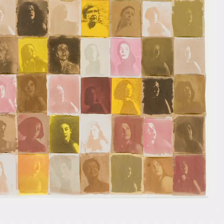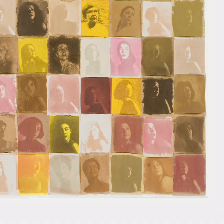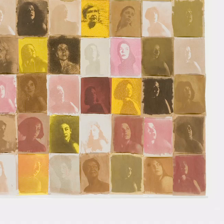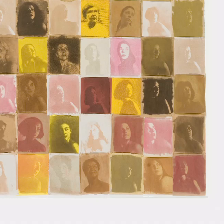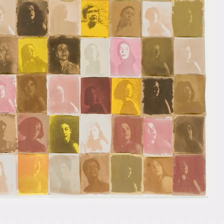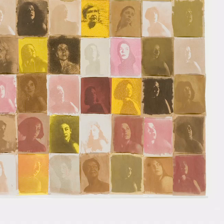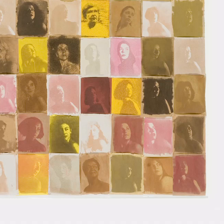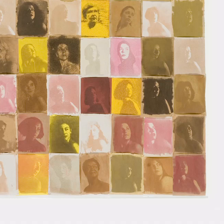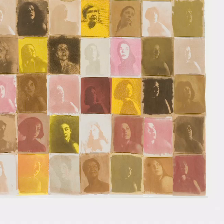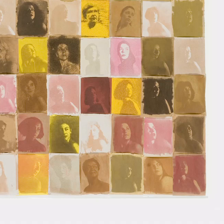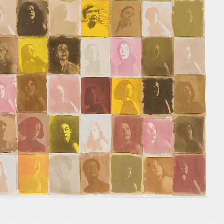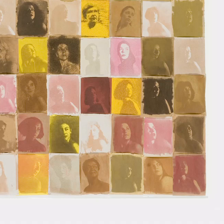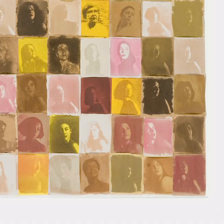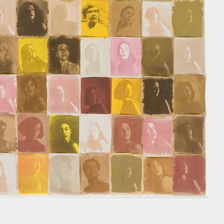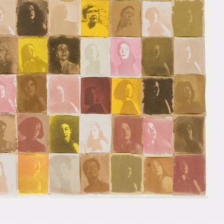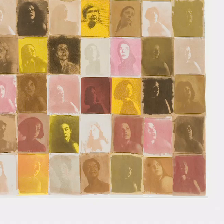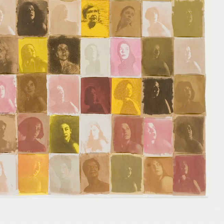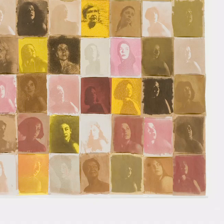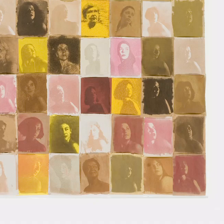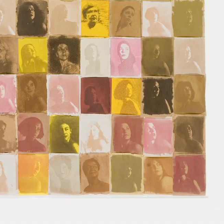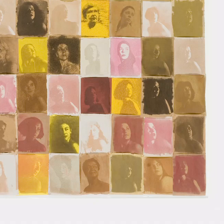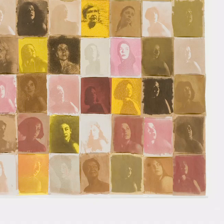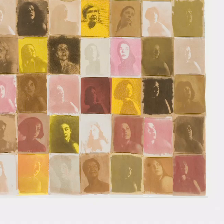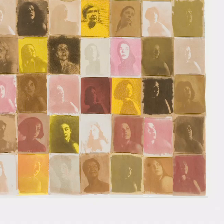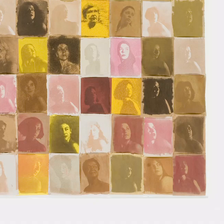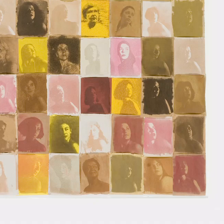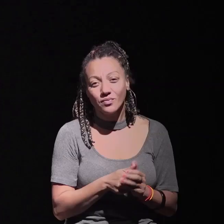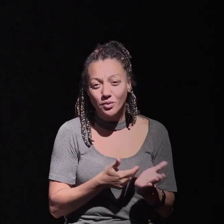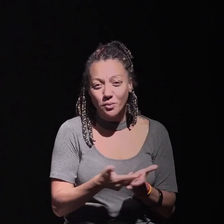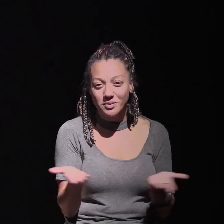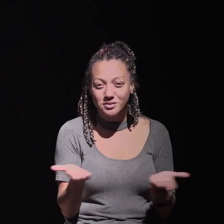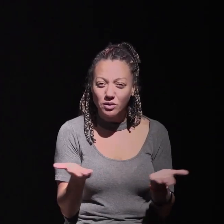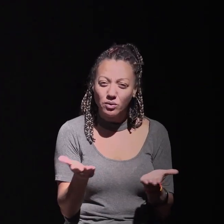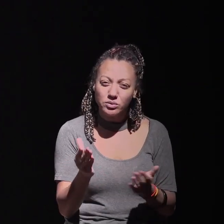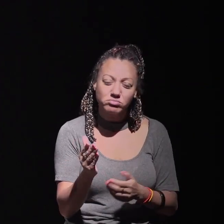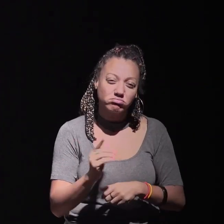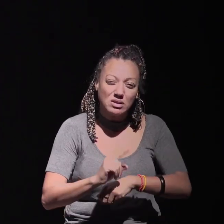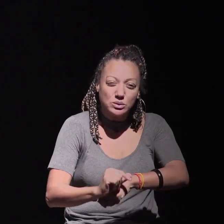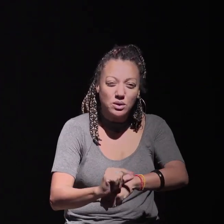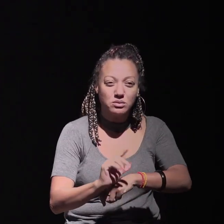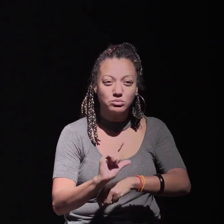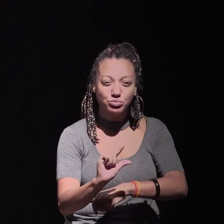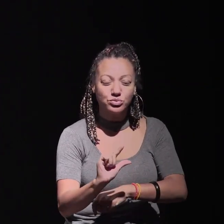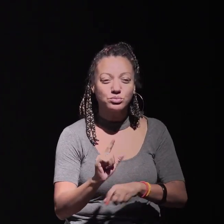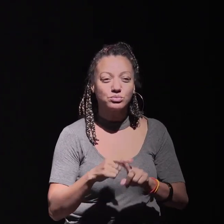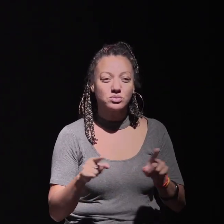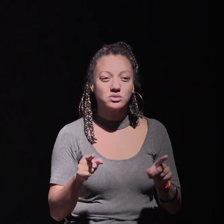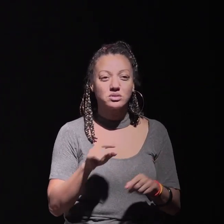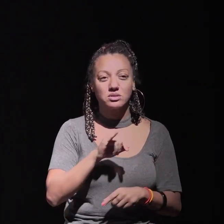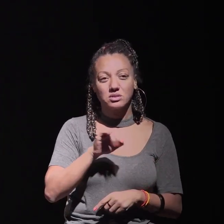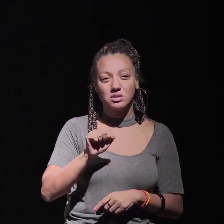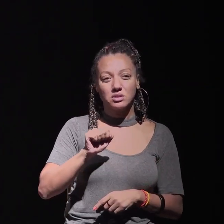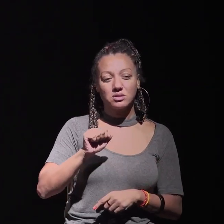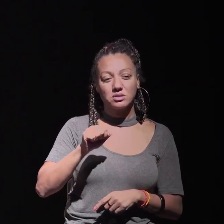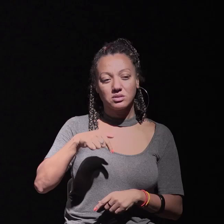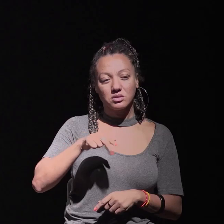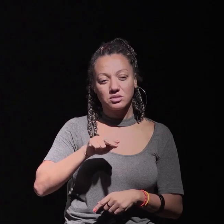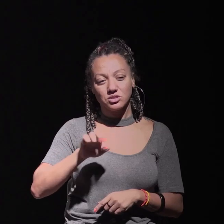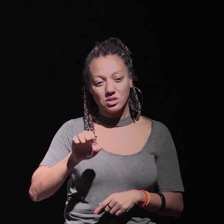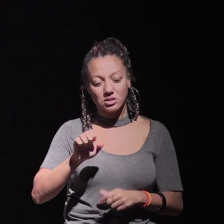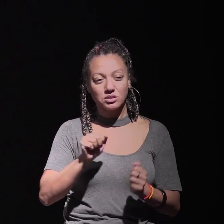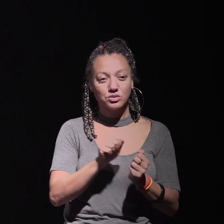a presença de todos vocês. O MASP Professores começa agora com uma mesa compartilhada entre a Jaque Conceição e a